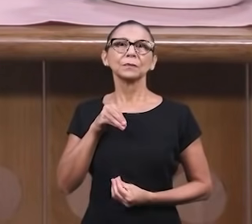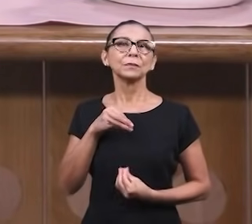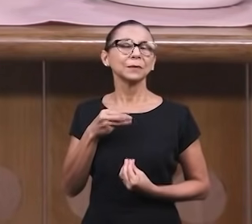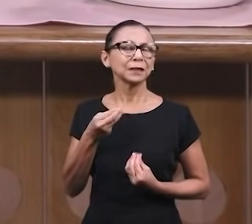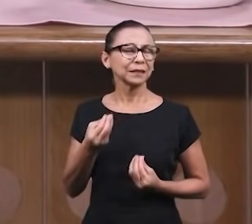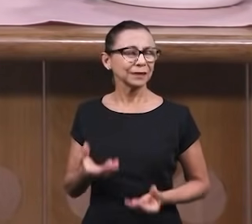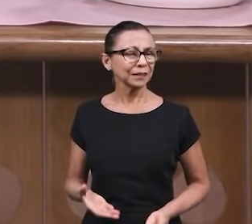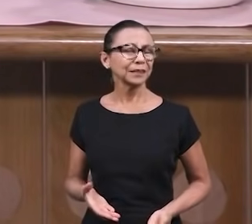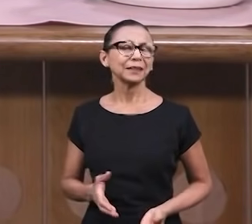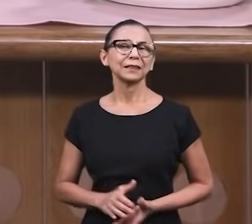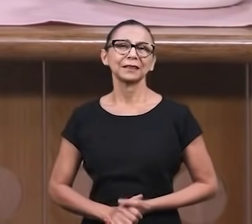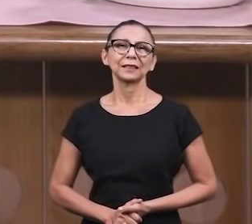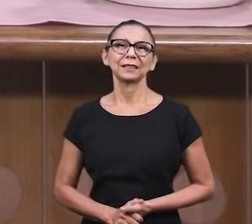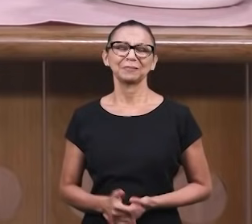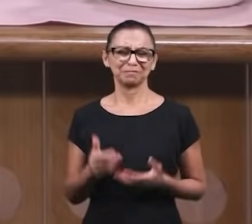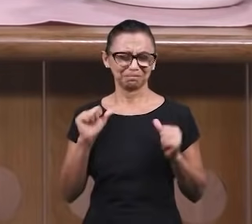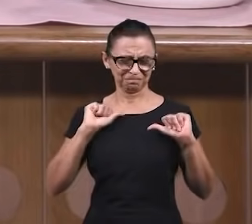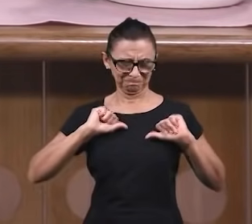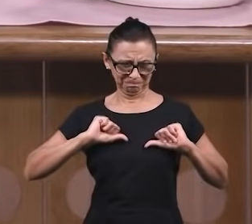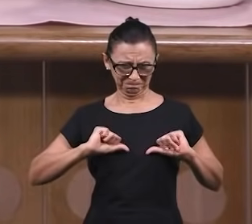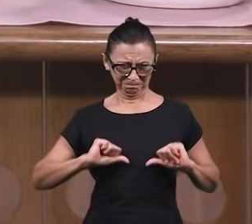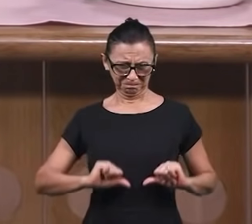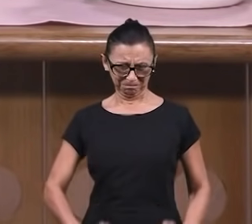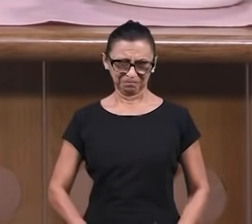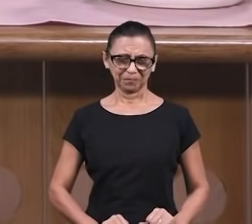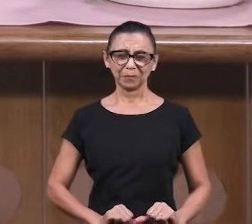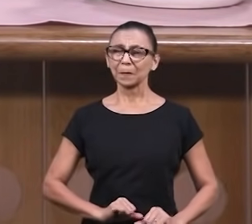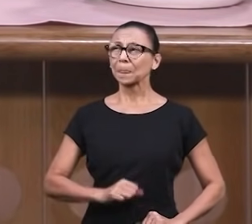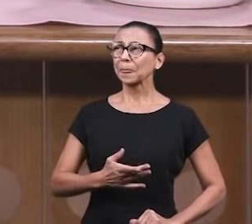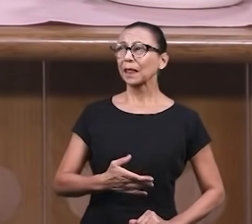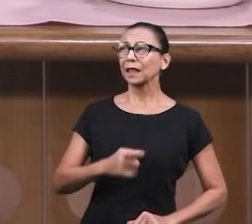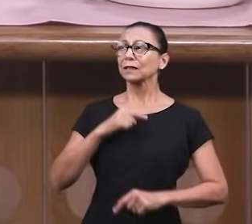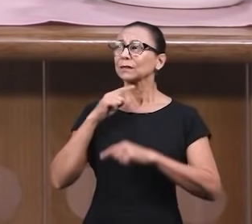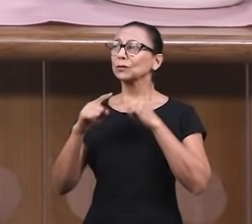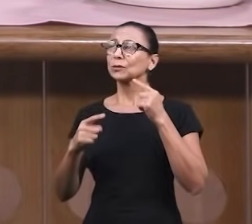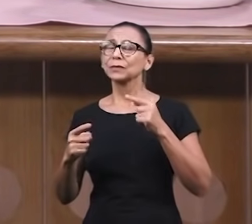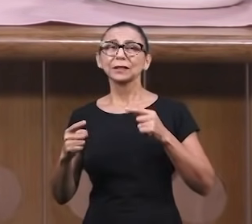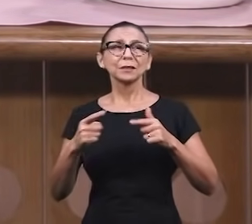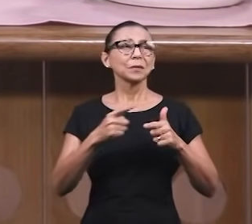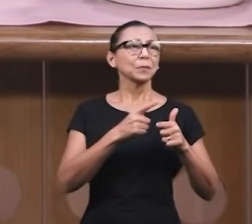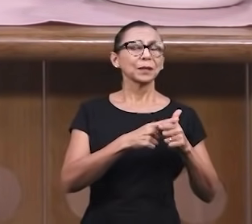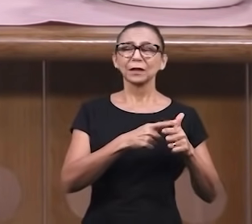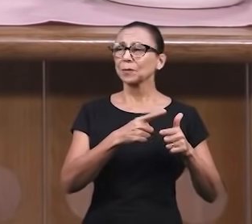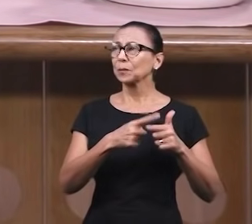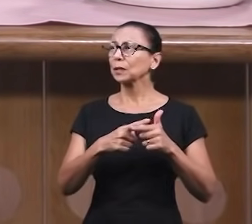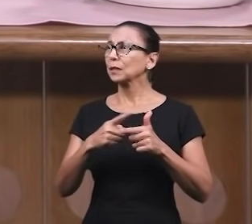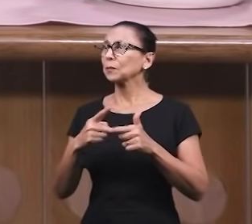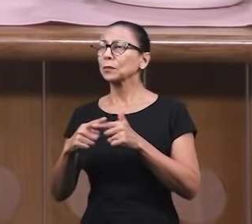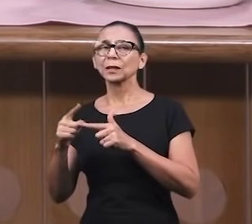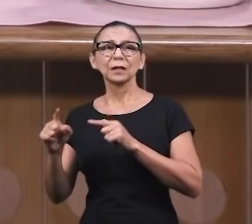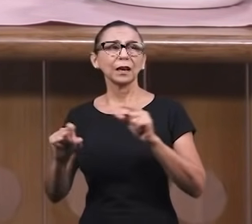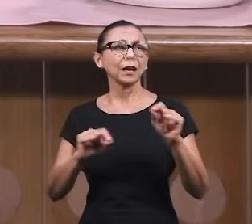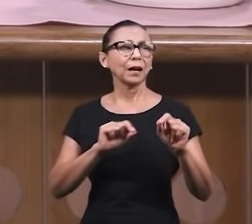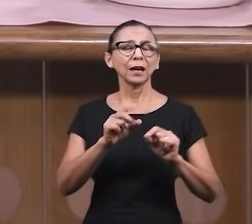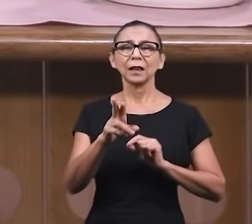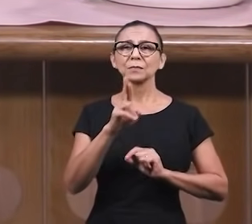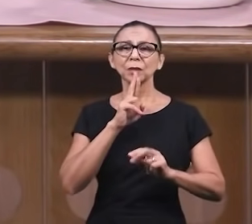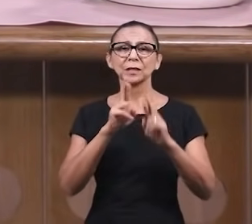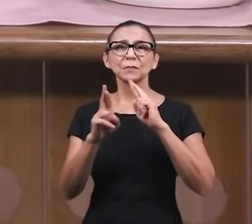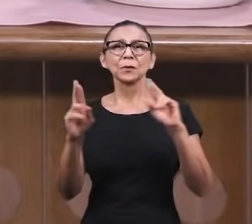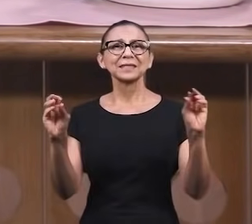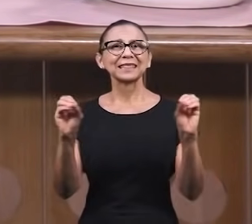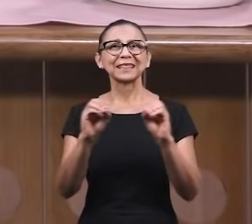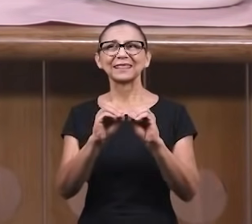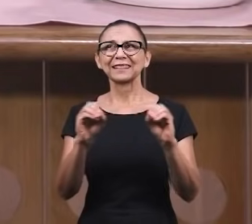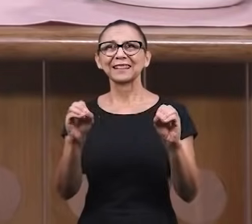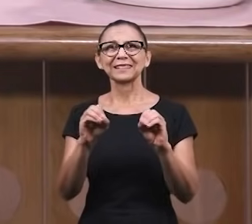A crise de você saber, a incerteza, a insegurança, por quê? Por quê? Porque é uma coisa interior. Então, é